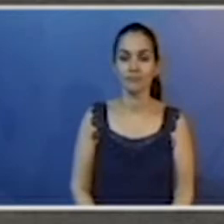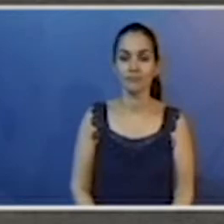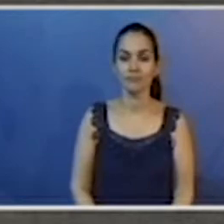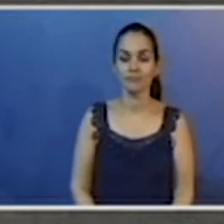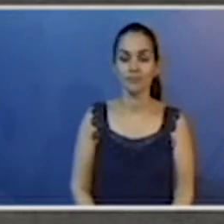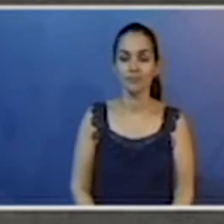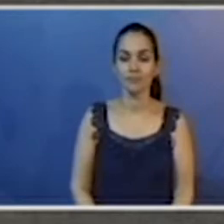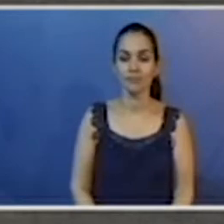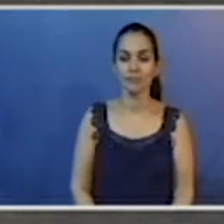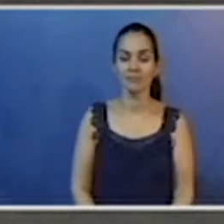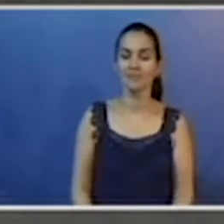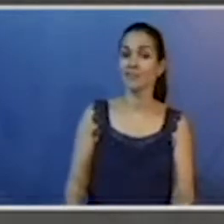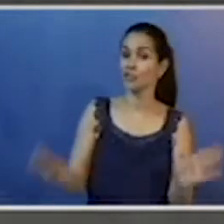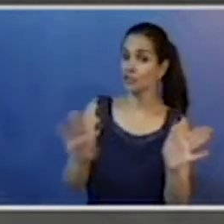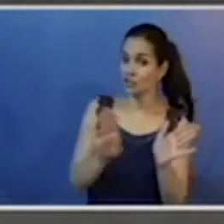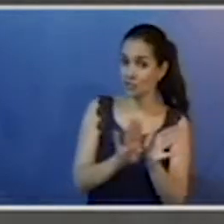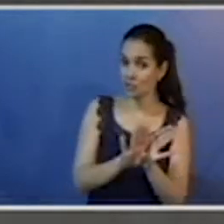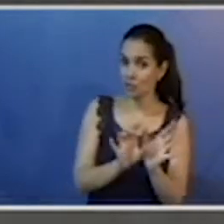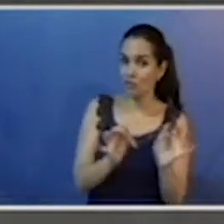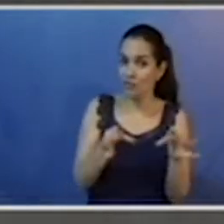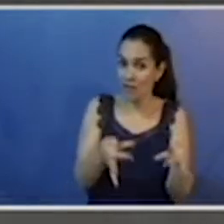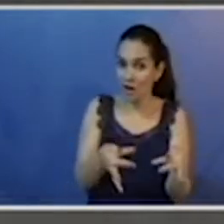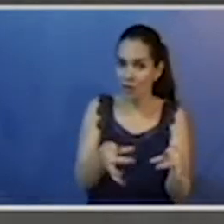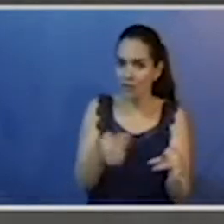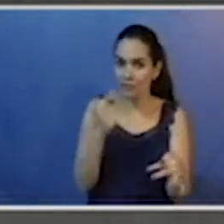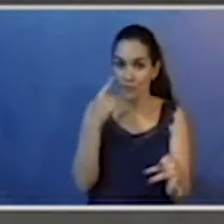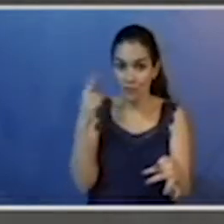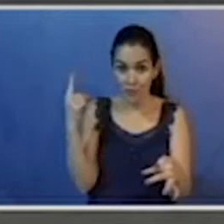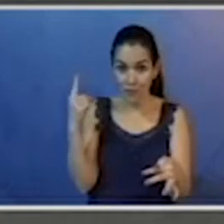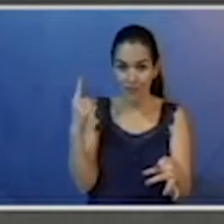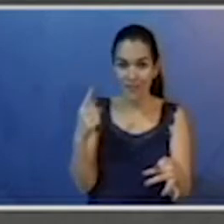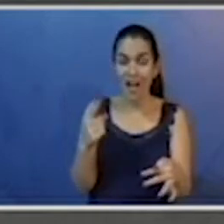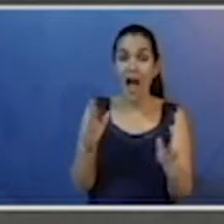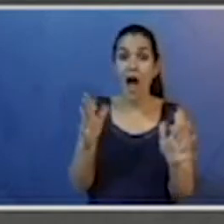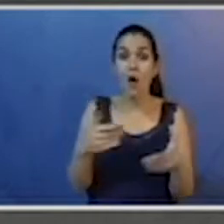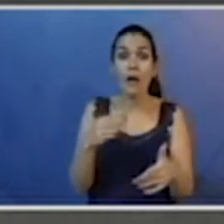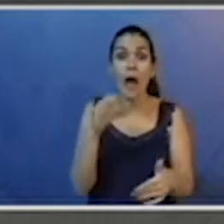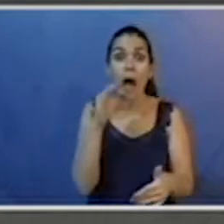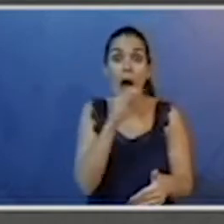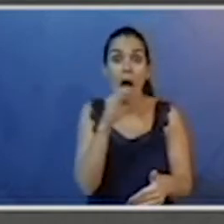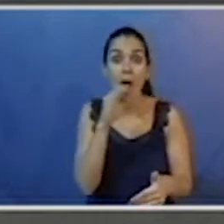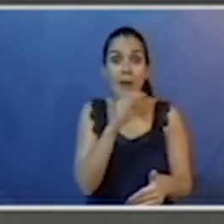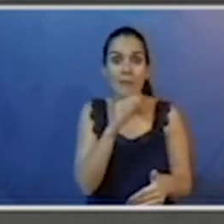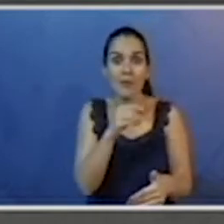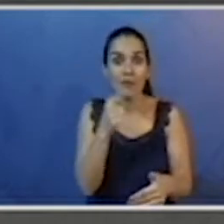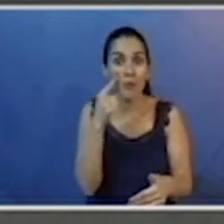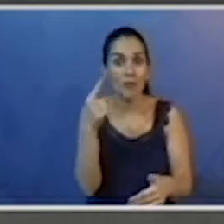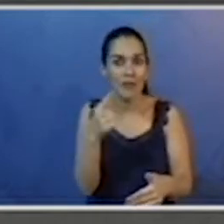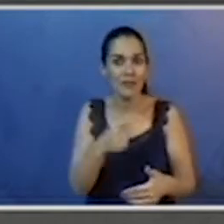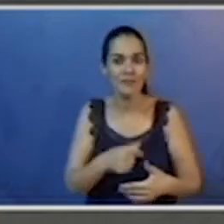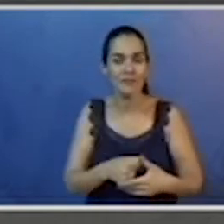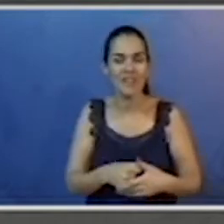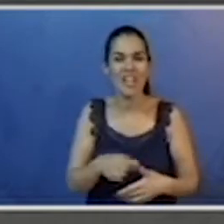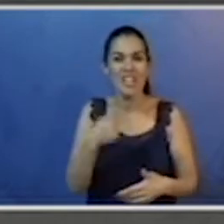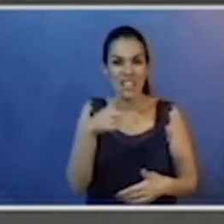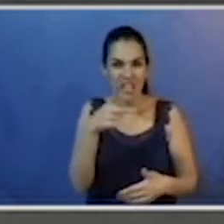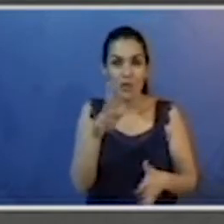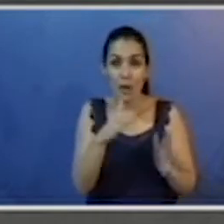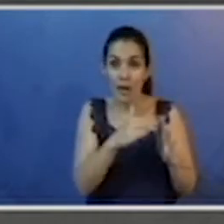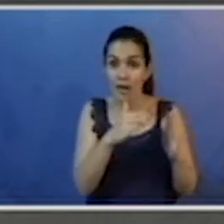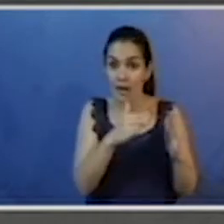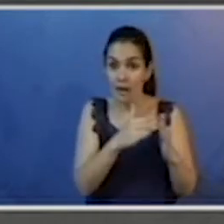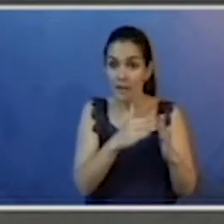vez e cheguei no final beleza vamos tentar fazer isso aqui mais rápido não sei se eu vou conseguir ir aí na sua casa